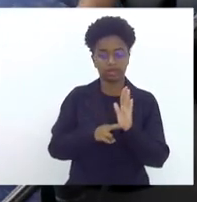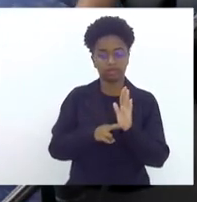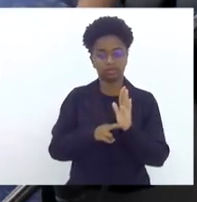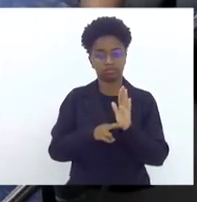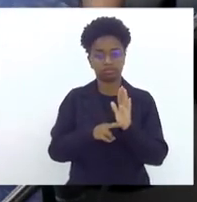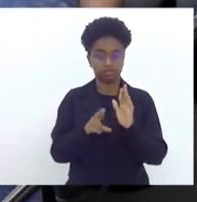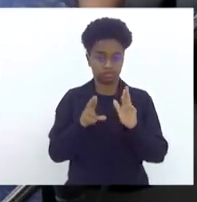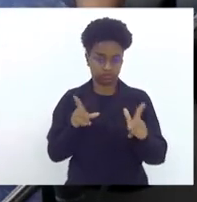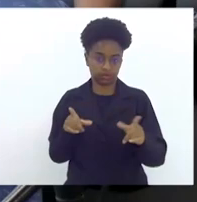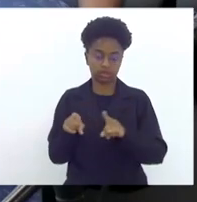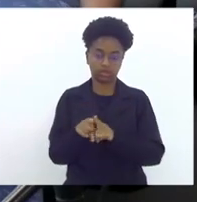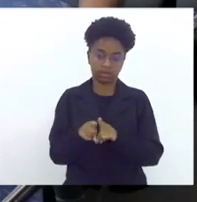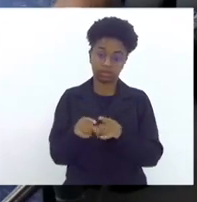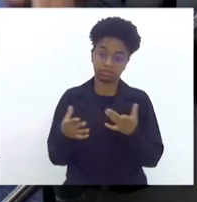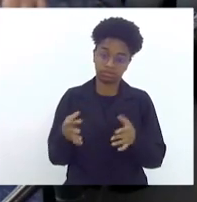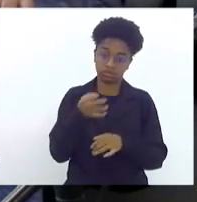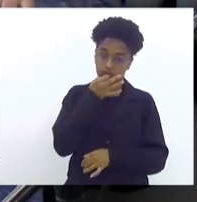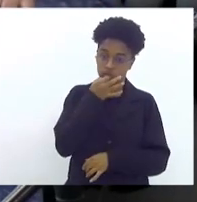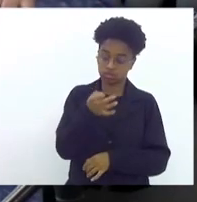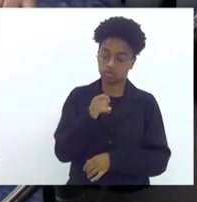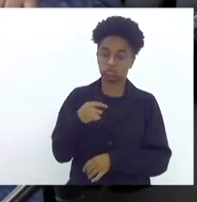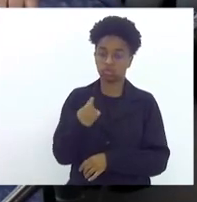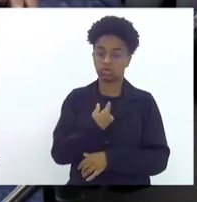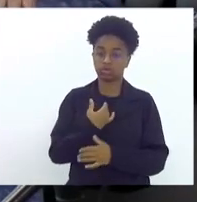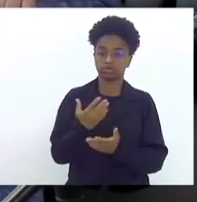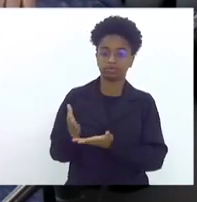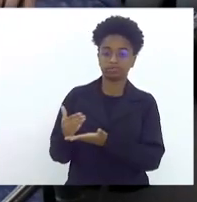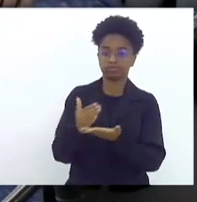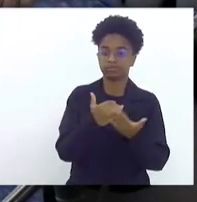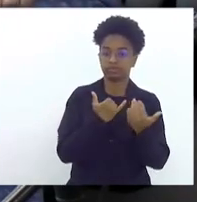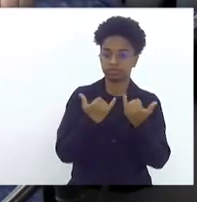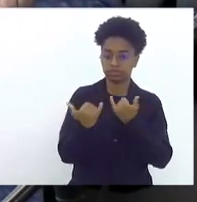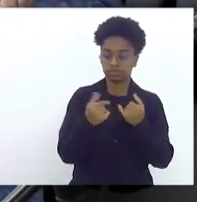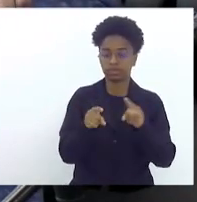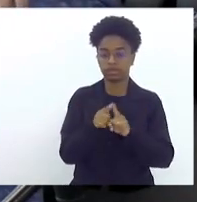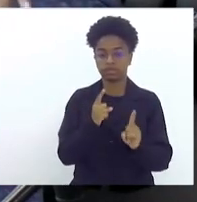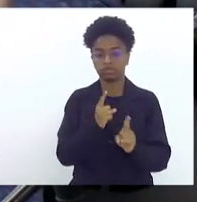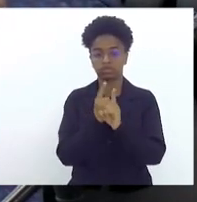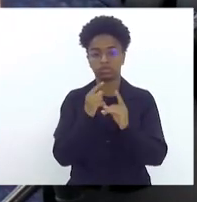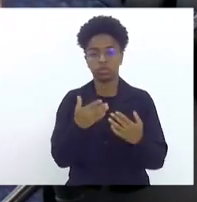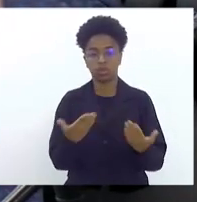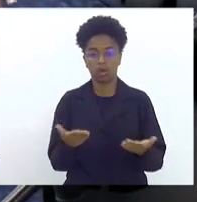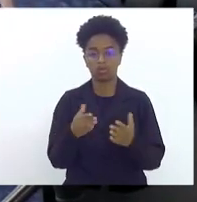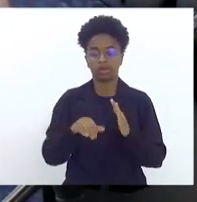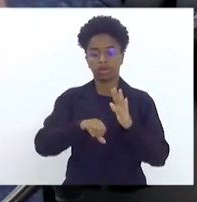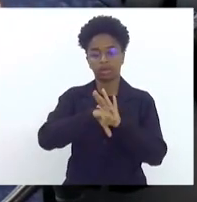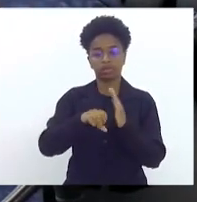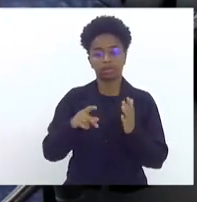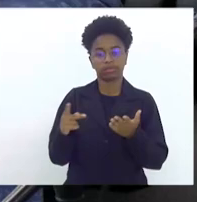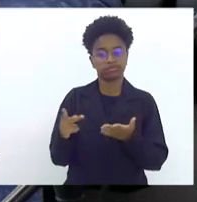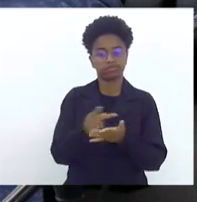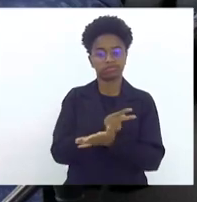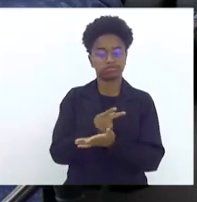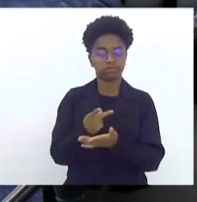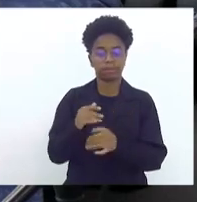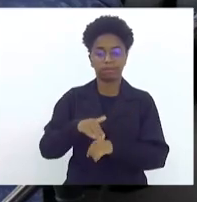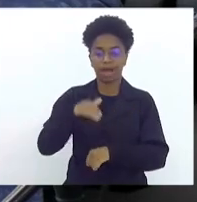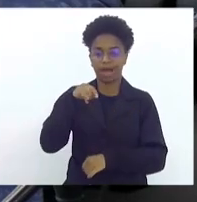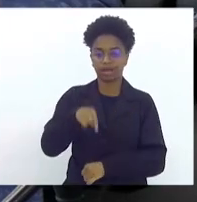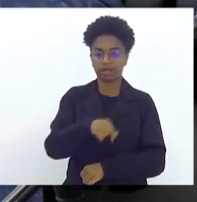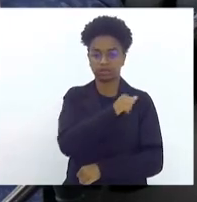distinto então é uma sugestão né de coletar esses dados identificar Quais são os crimes mais comuns no Rio de Janeiro